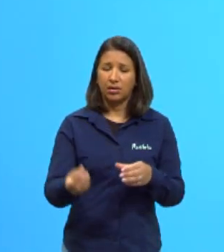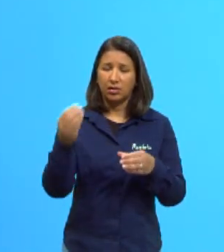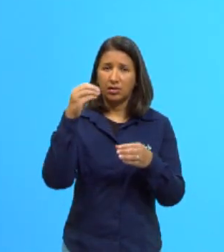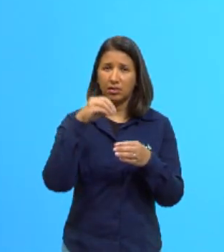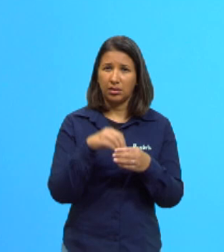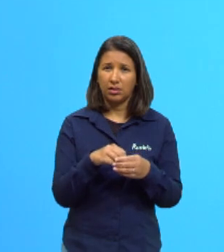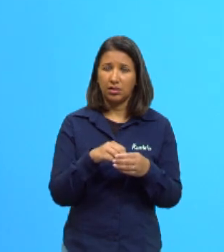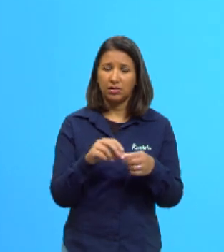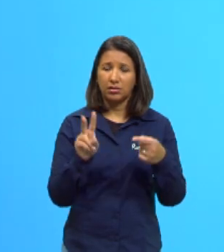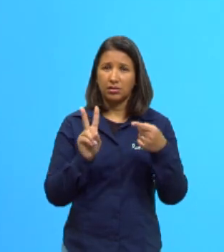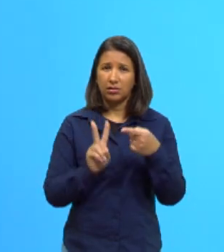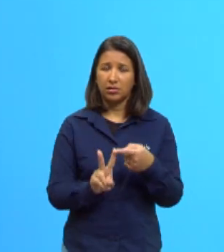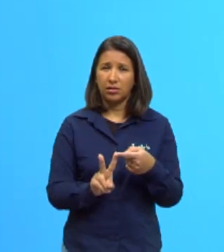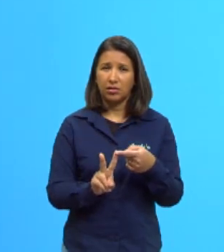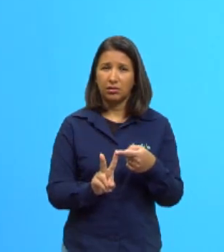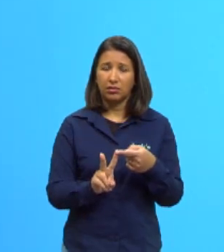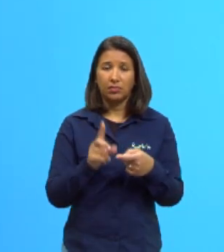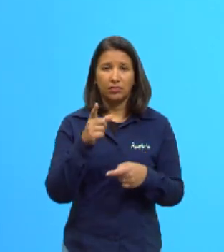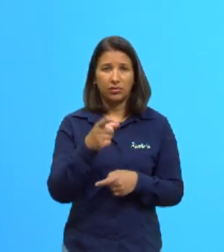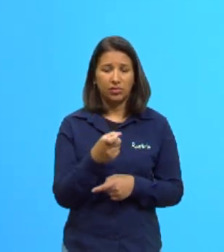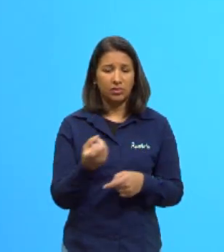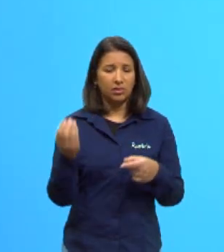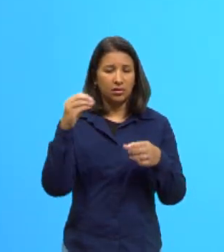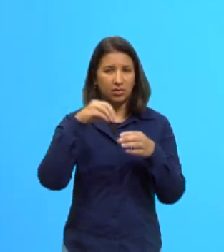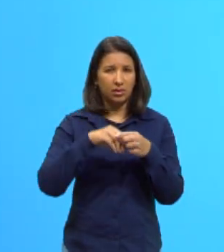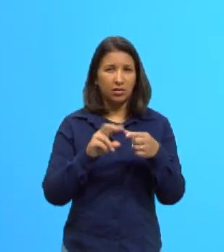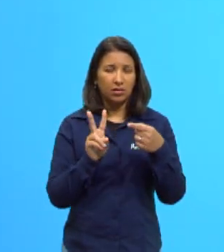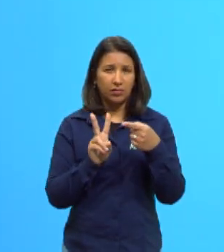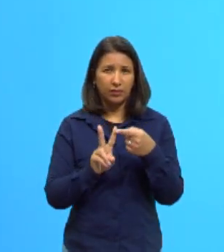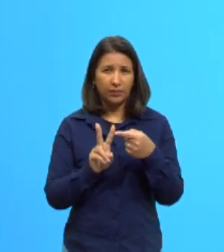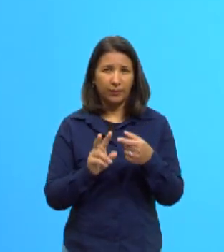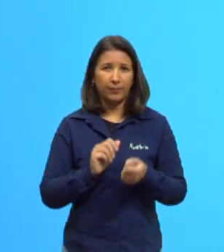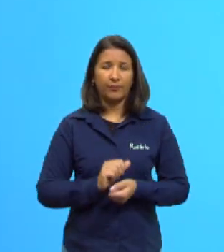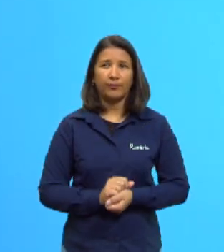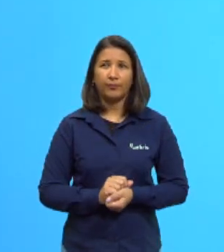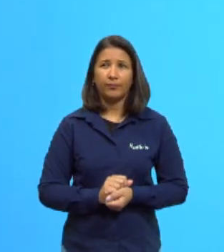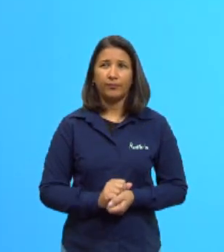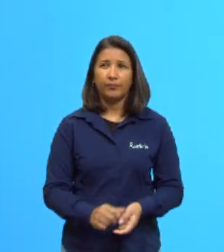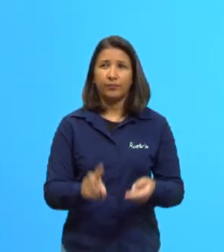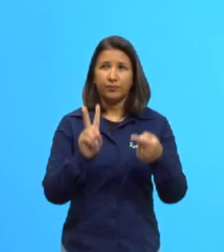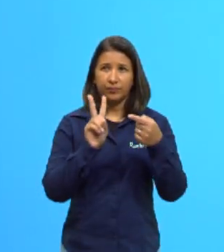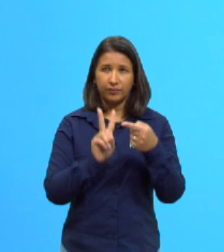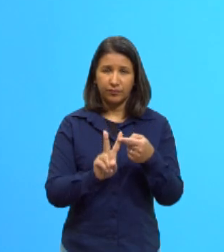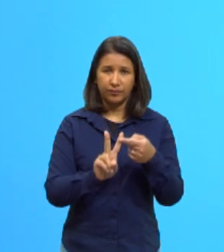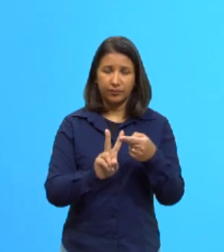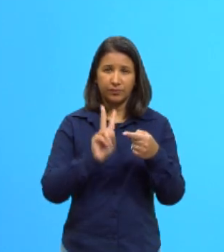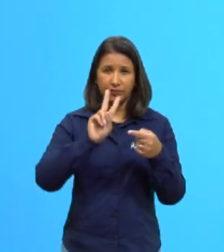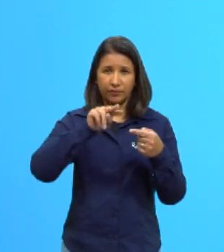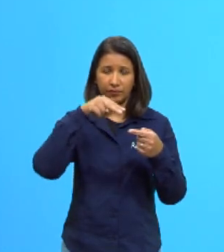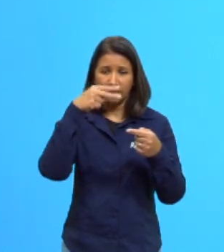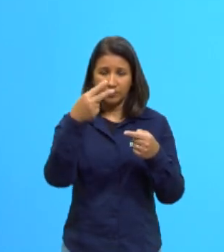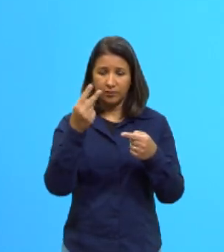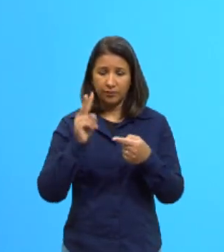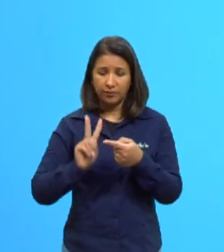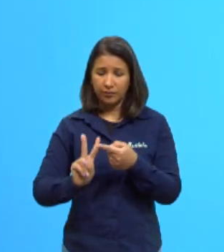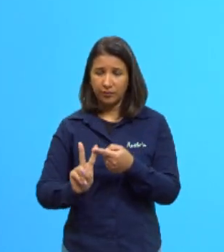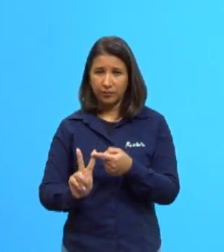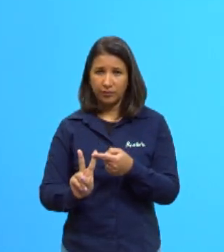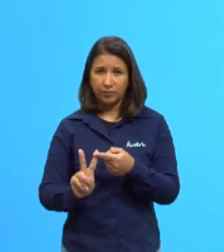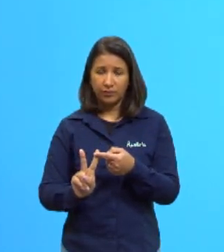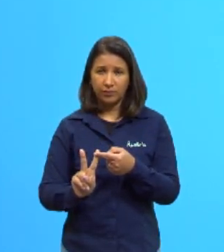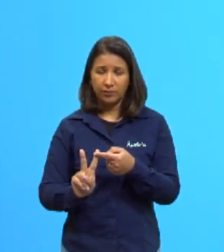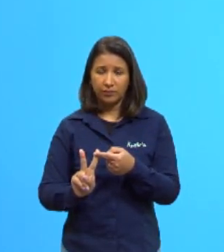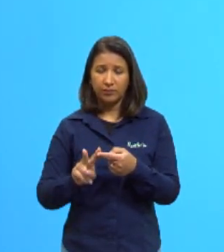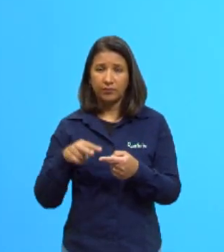do radical, certo? Ó, raiz cúbica da raiz quadrada de x menos